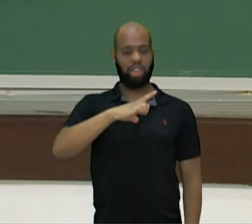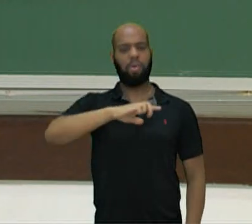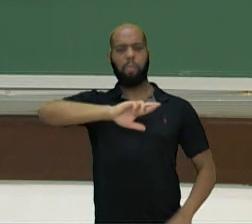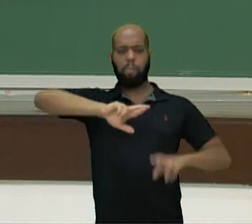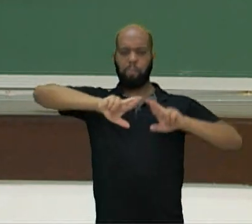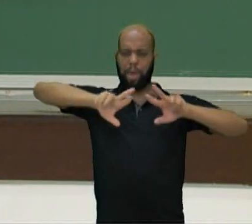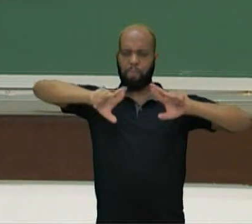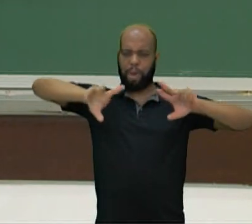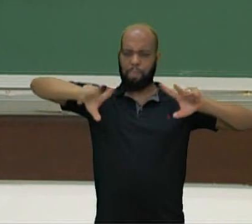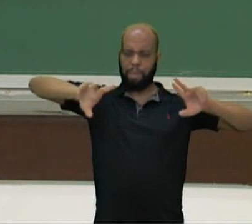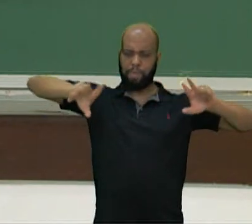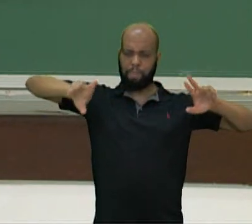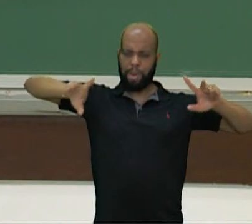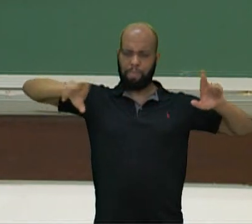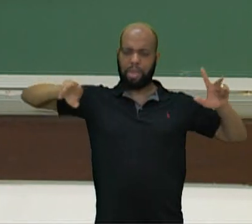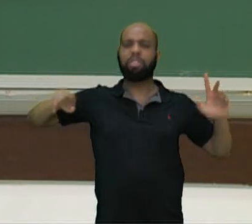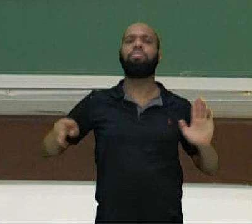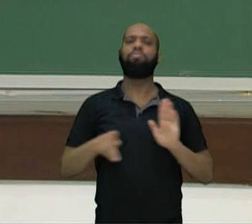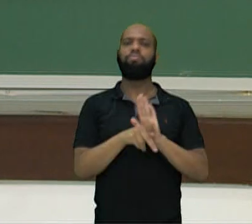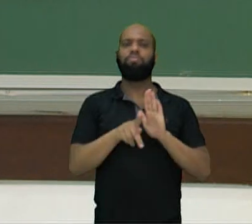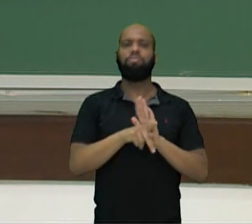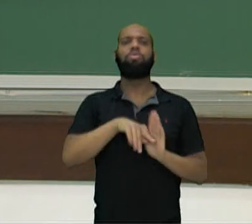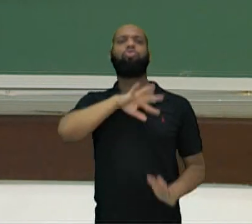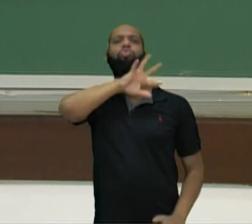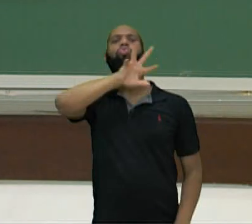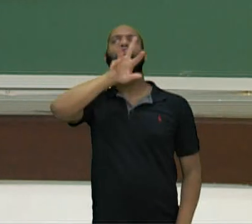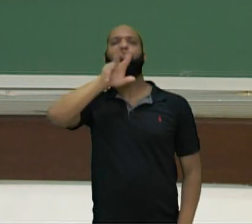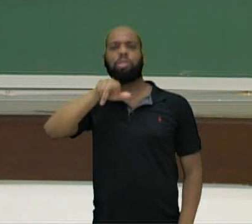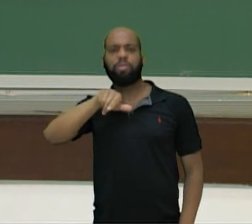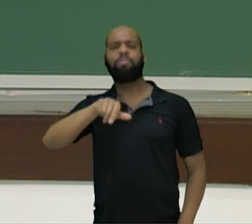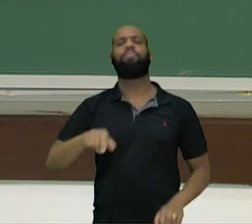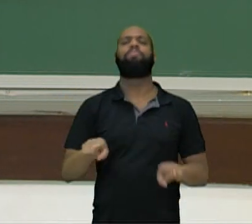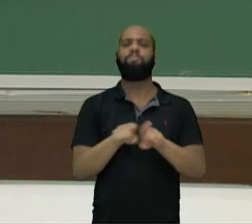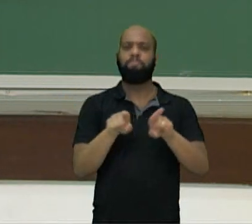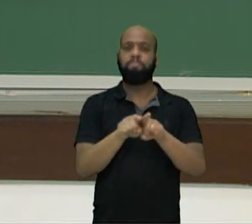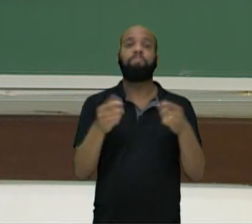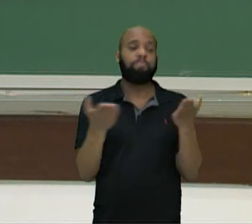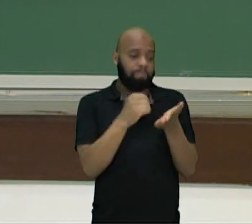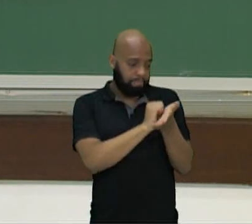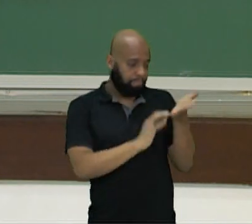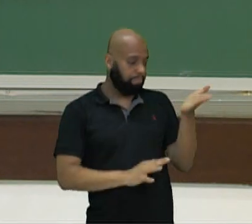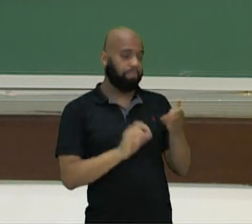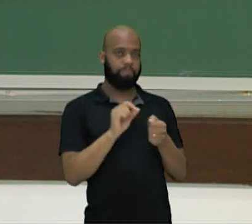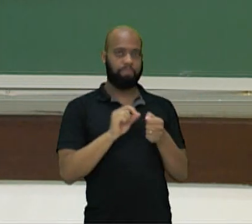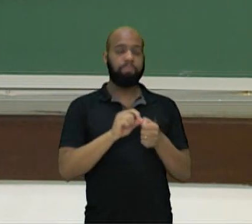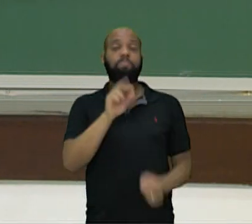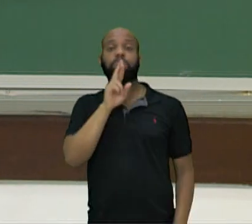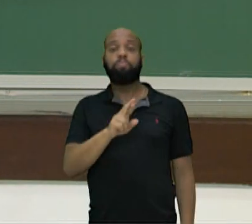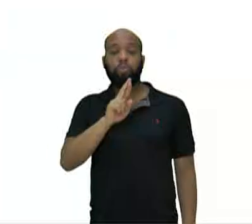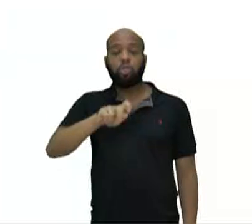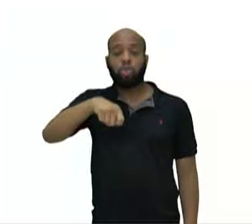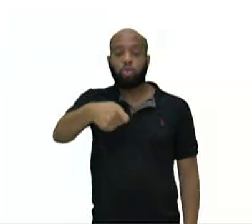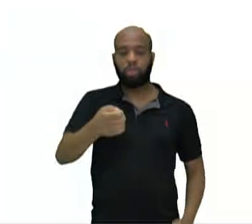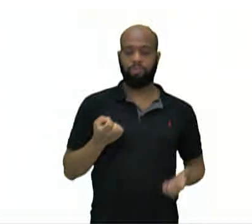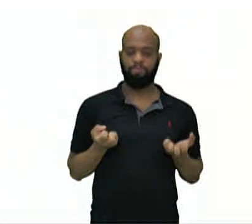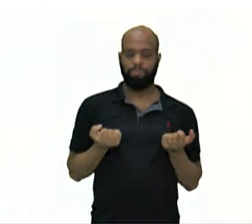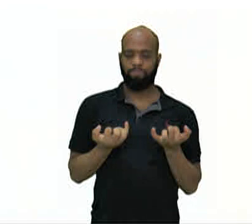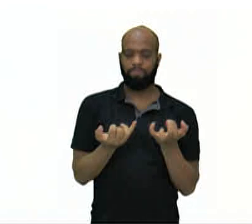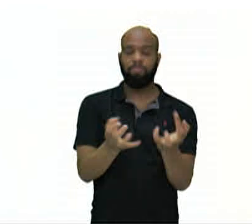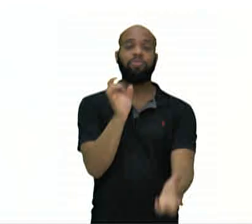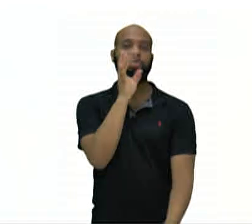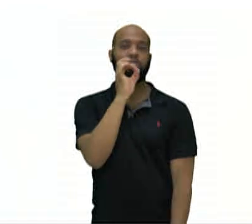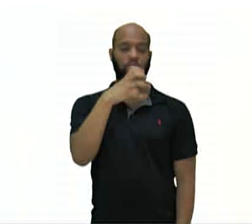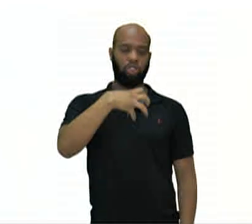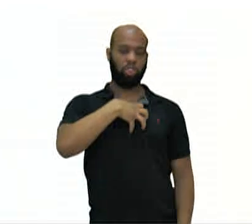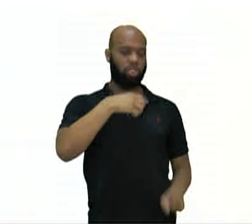diversidade também, ou biodiversidade da fauna, ok? Vamos para uma atividade sobre a vegetação. A vegetação do